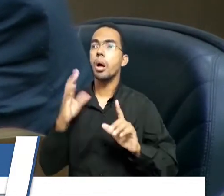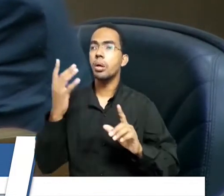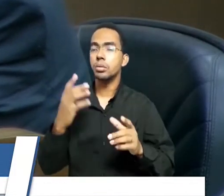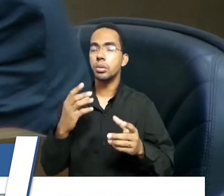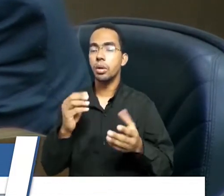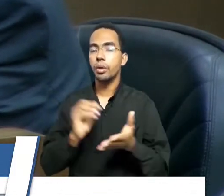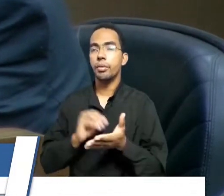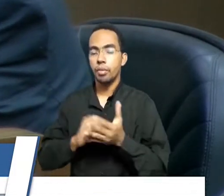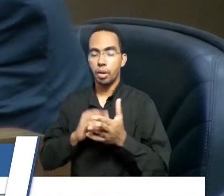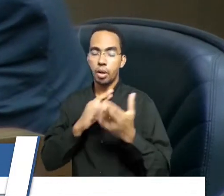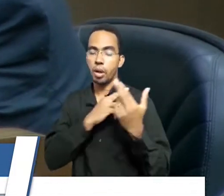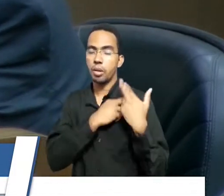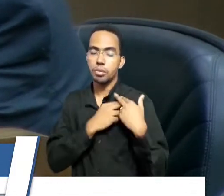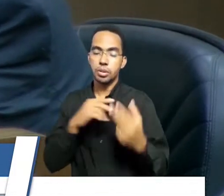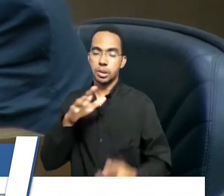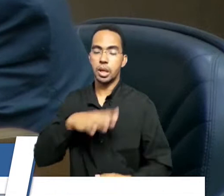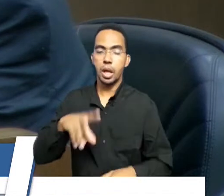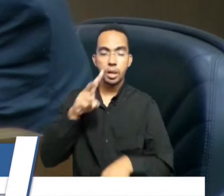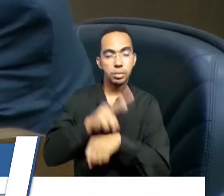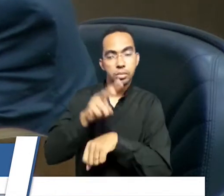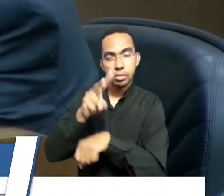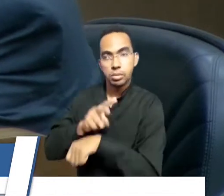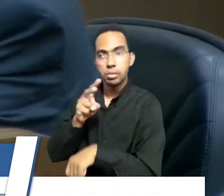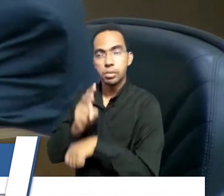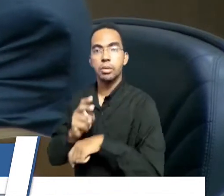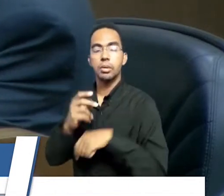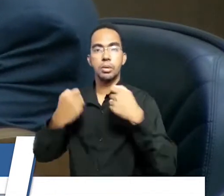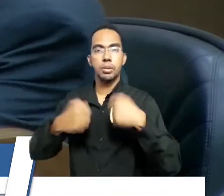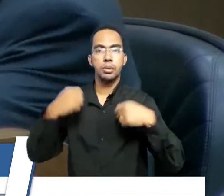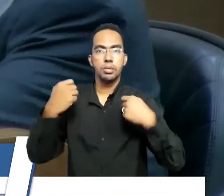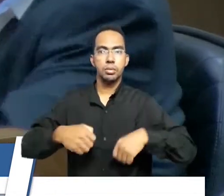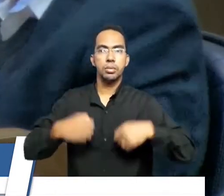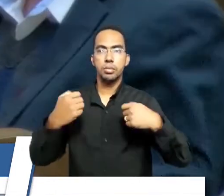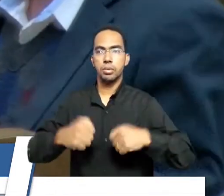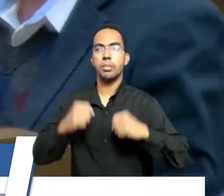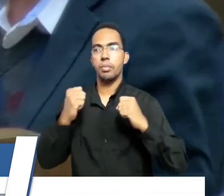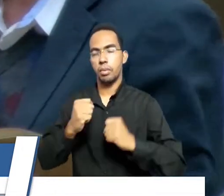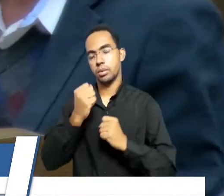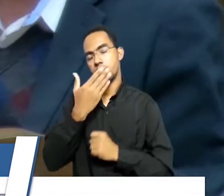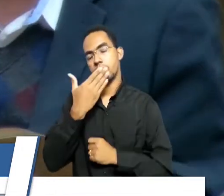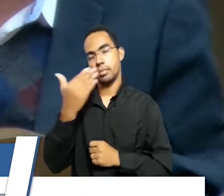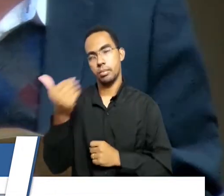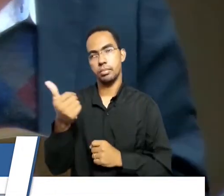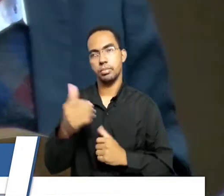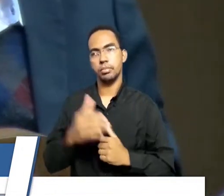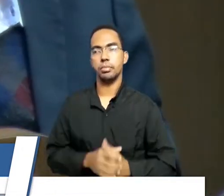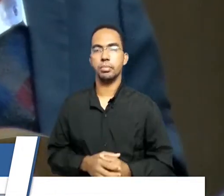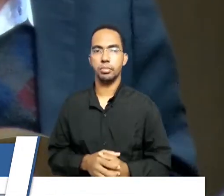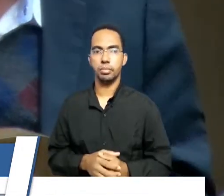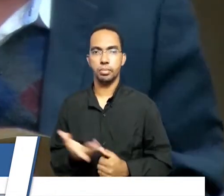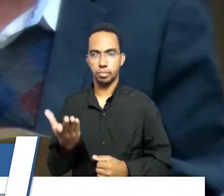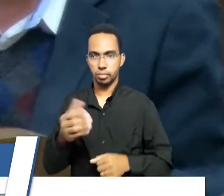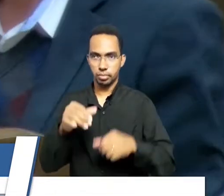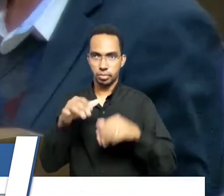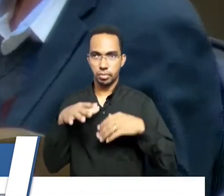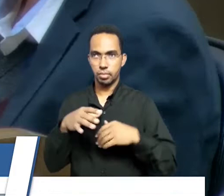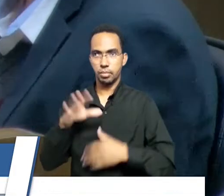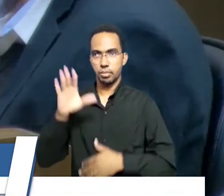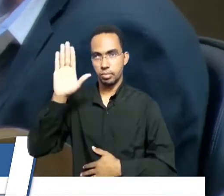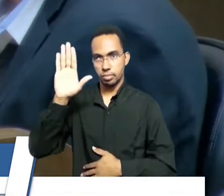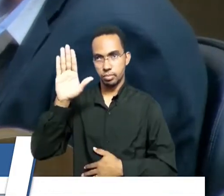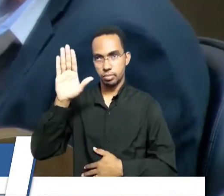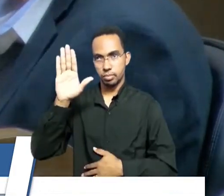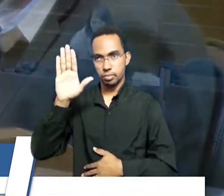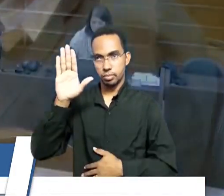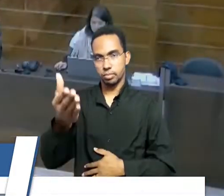de fiscalização que precisa ser melhorado. Com a palavra, plenário. Peço a palavra, presidente. Com a palavra, vereador